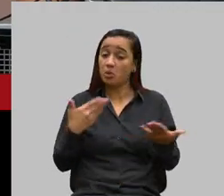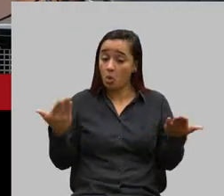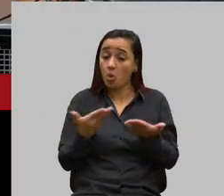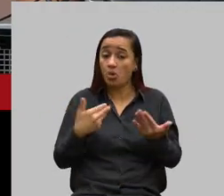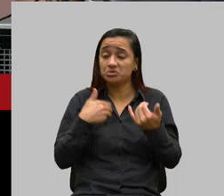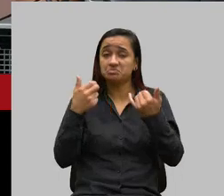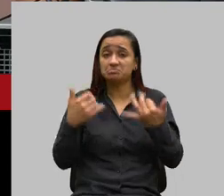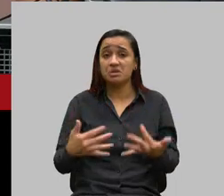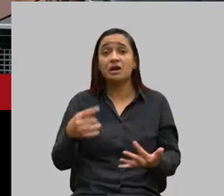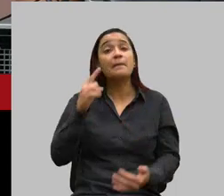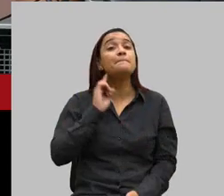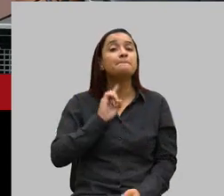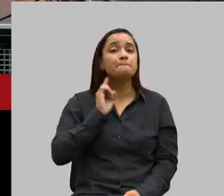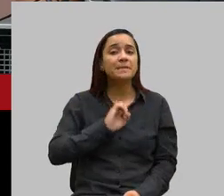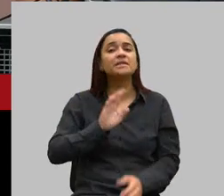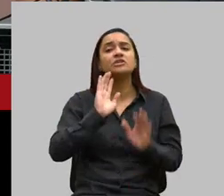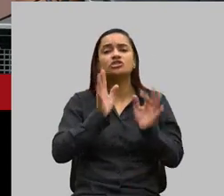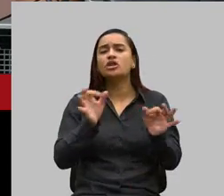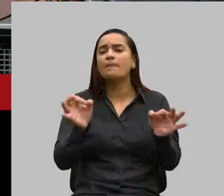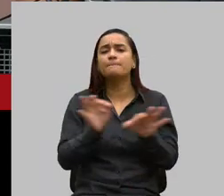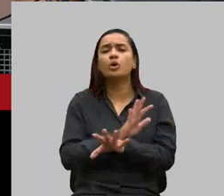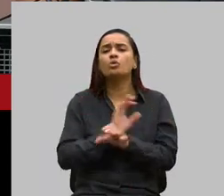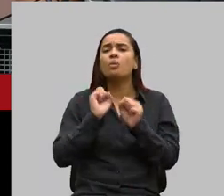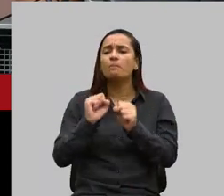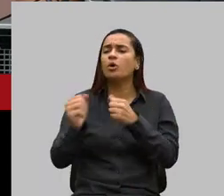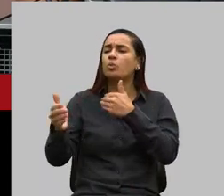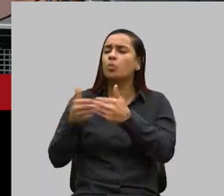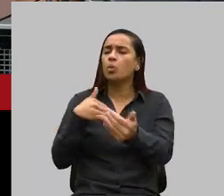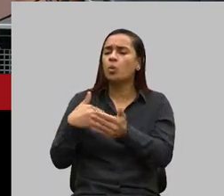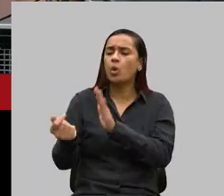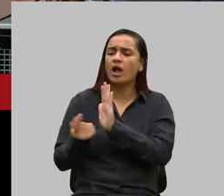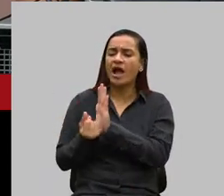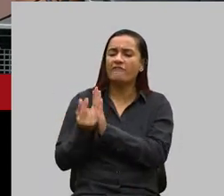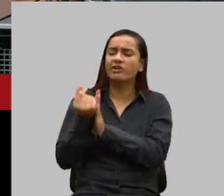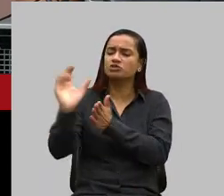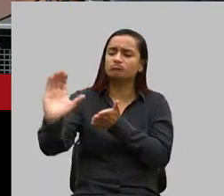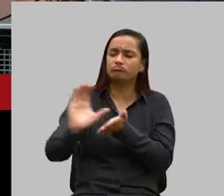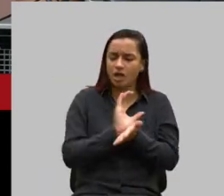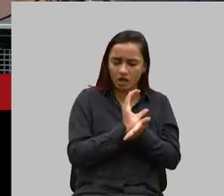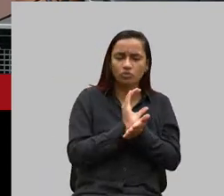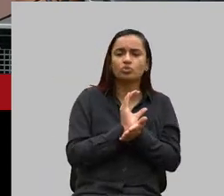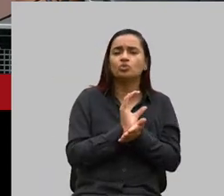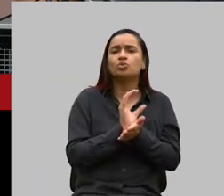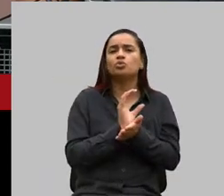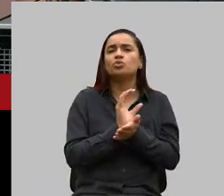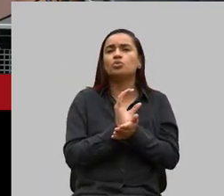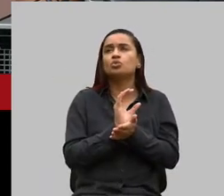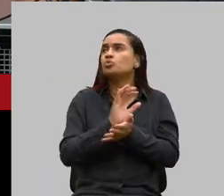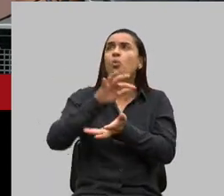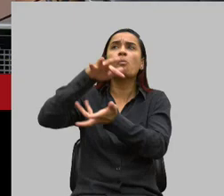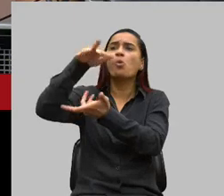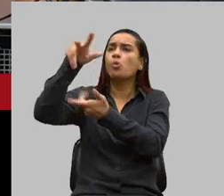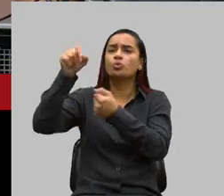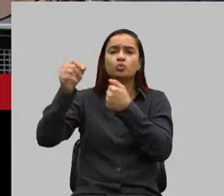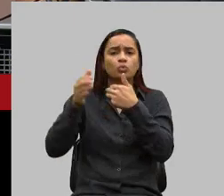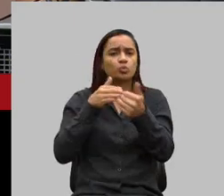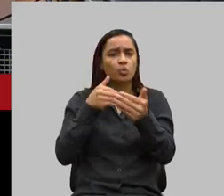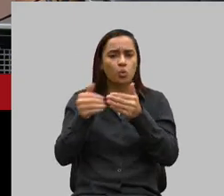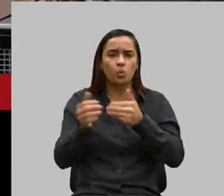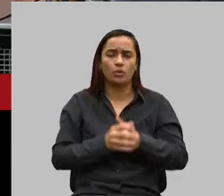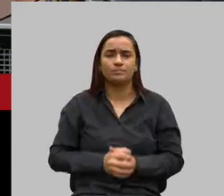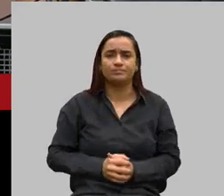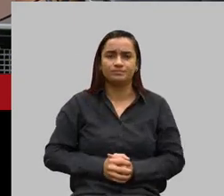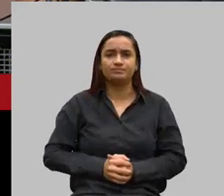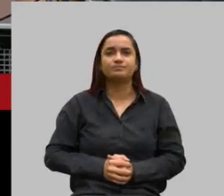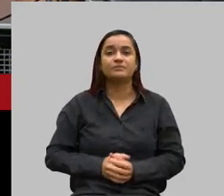preparada para receber qualquer investimento eh eh no do mundo que